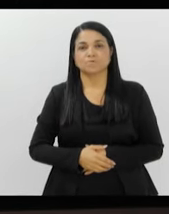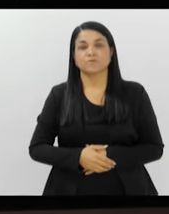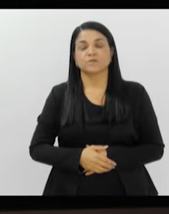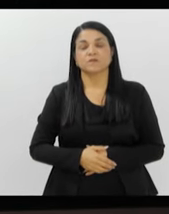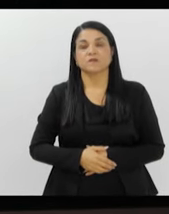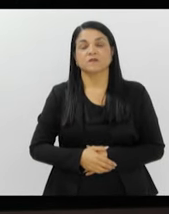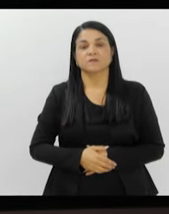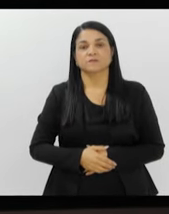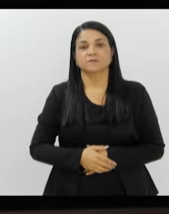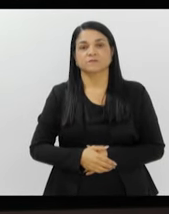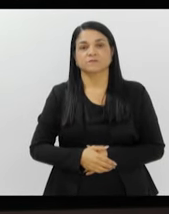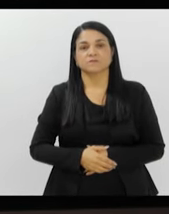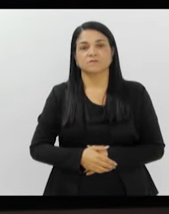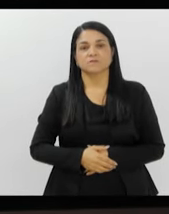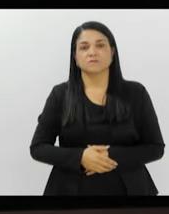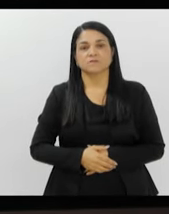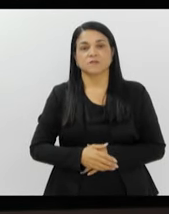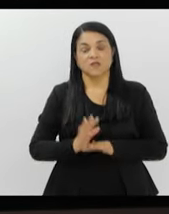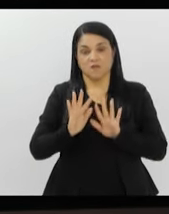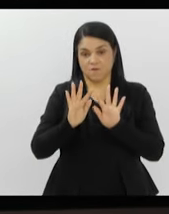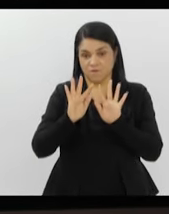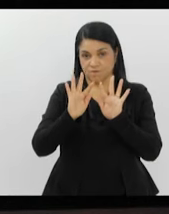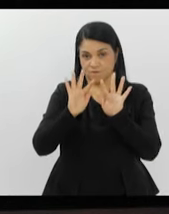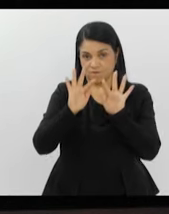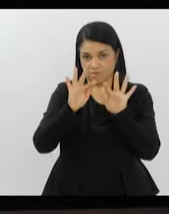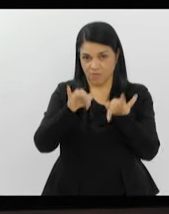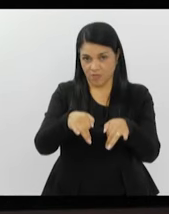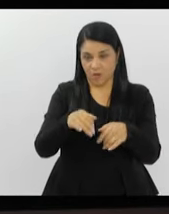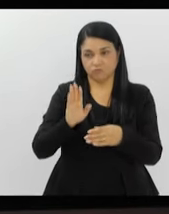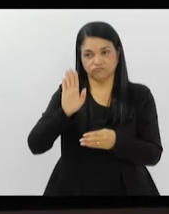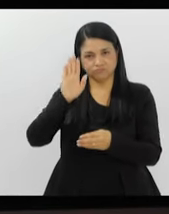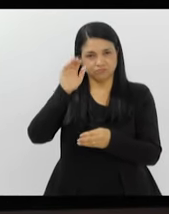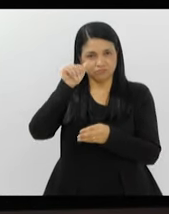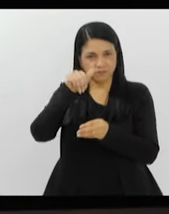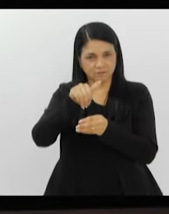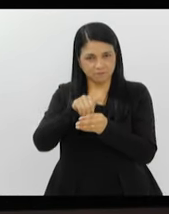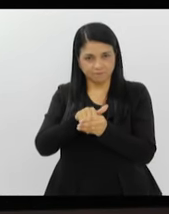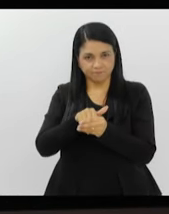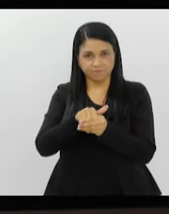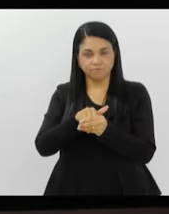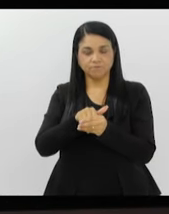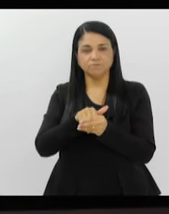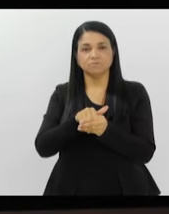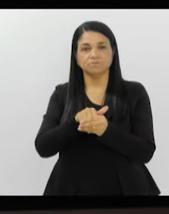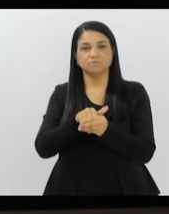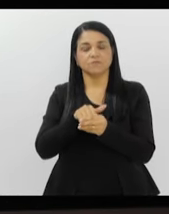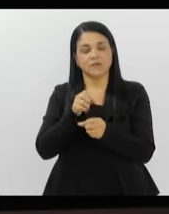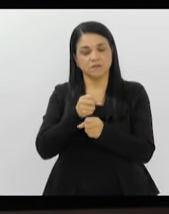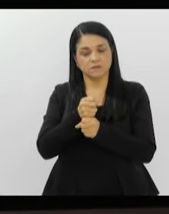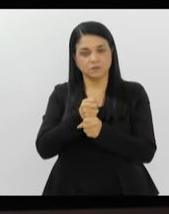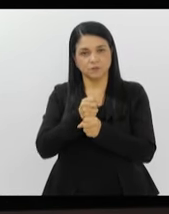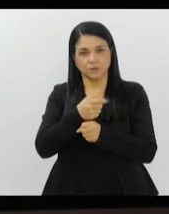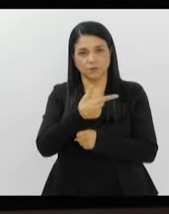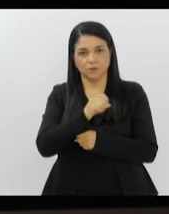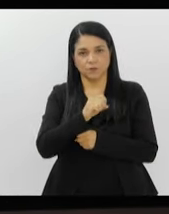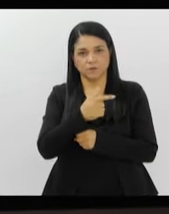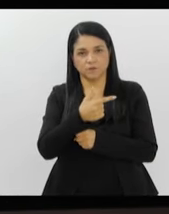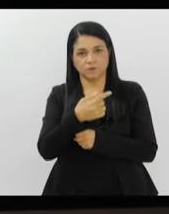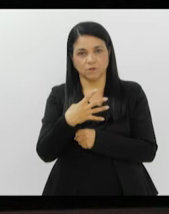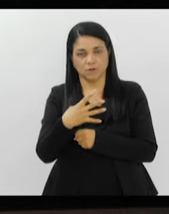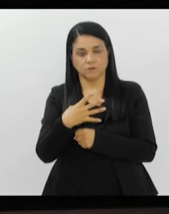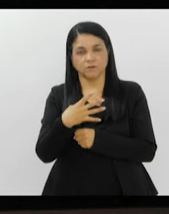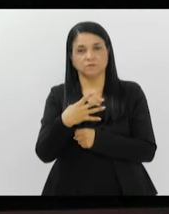final de Mais uma jornada eleitoral esse ano a jornada